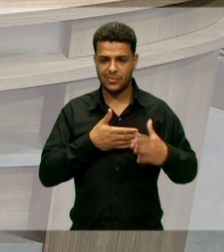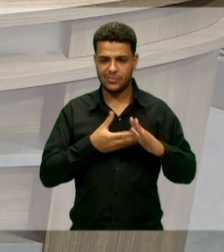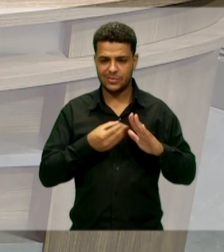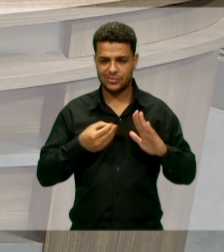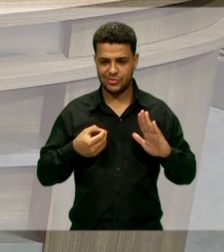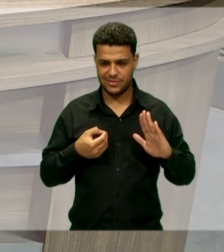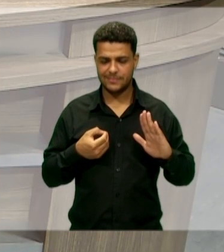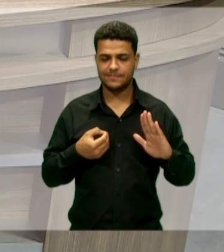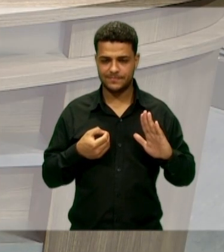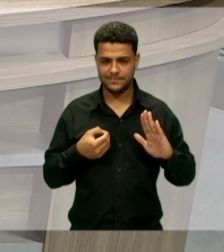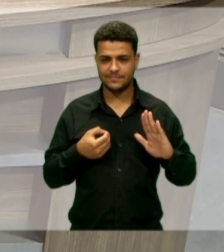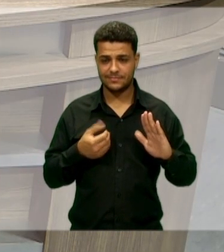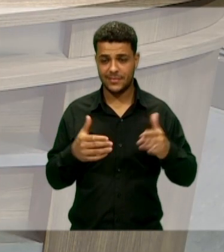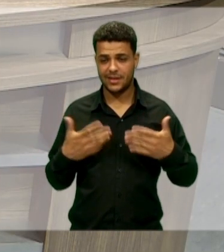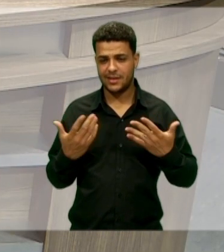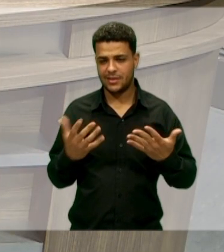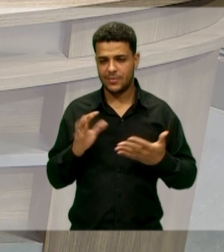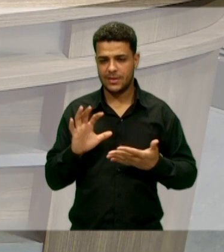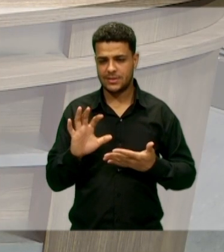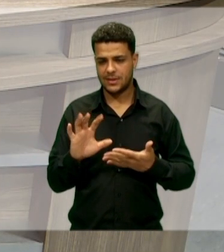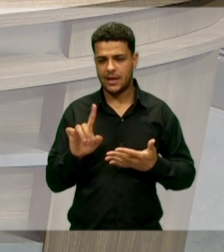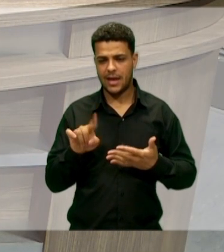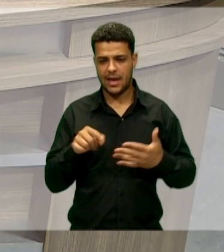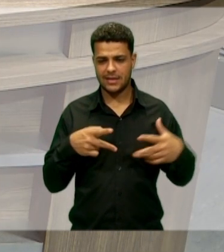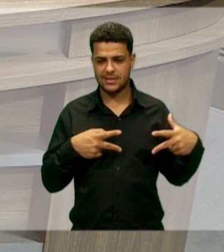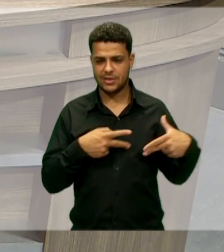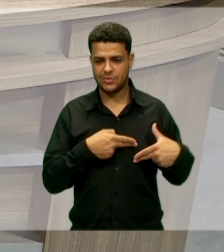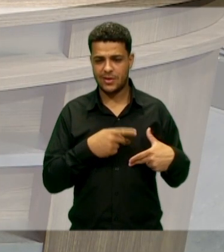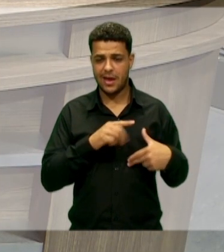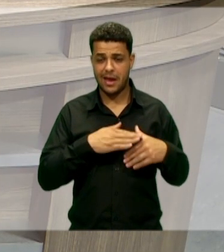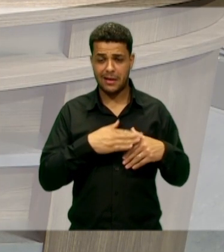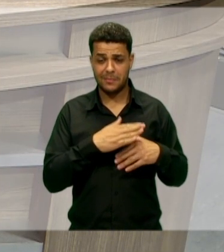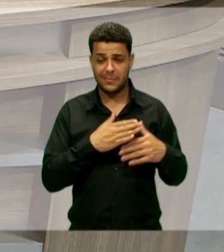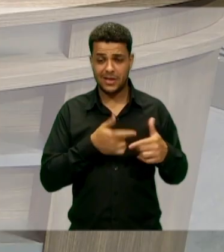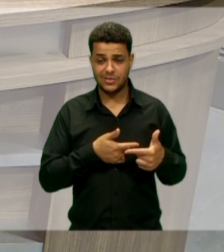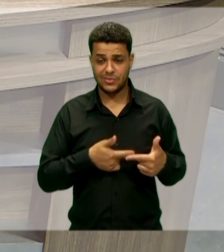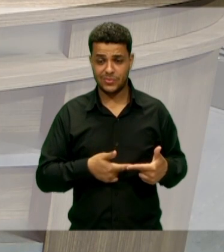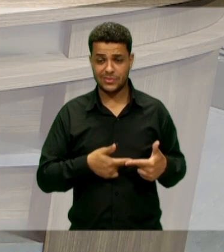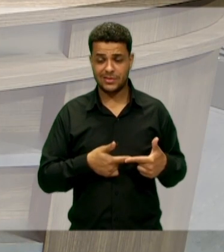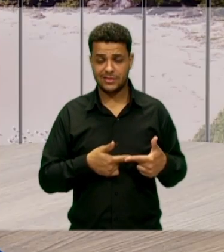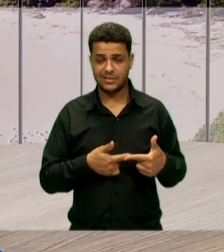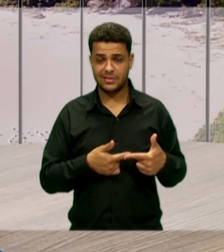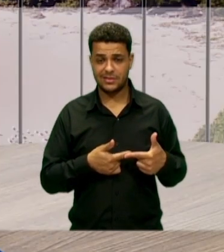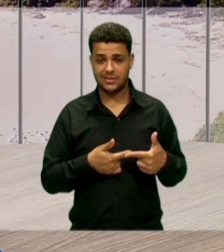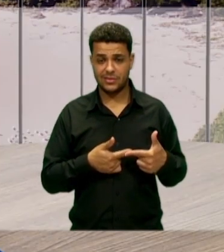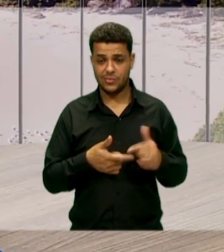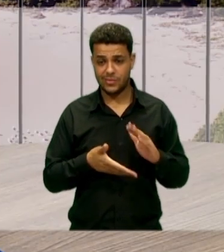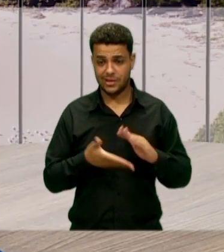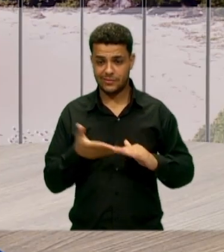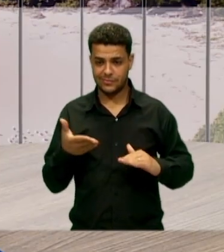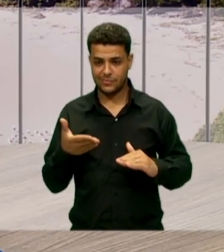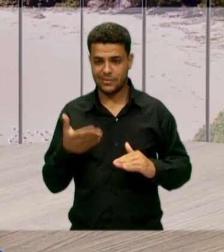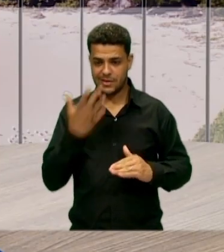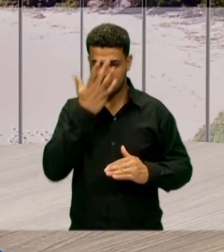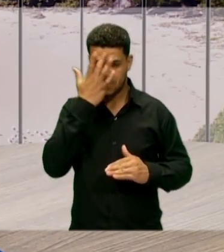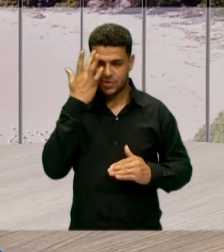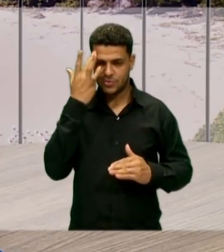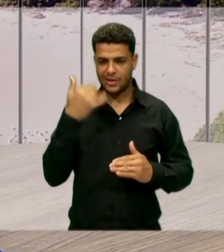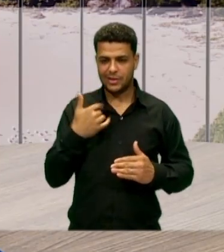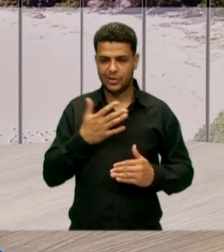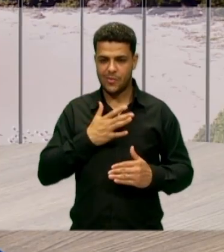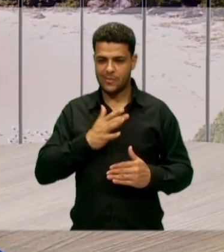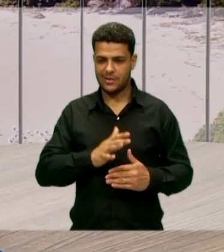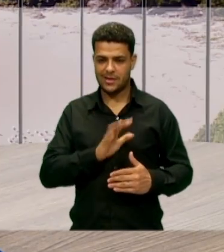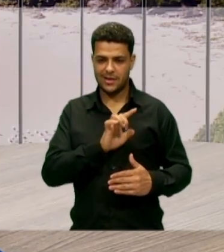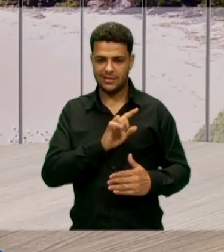linfonodos. Então, assim, essa cirurgia era uma das grandes causas de evasão ou da fuga da paciente. A paciente ela não